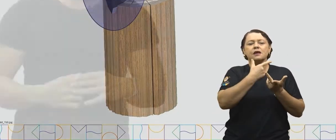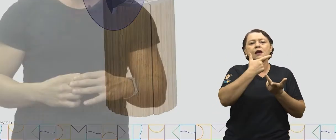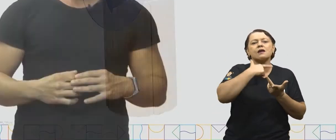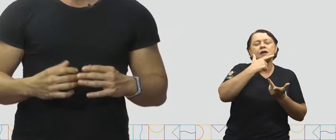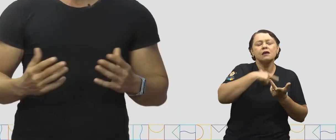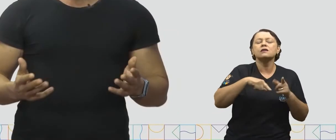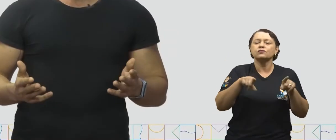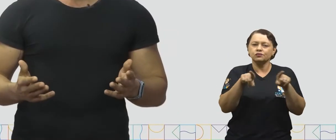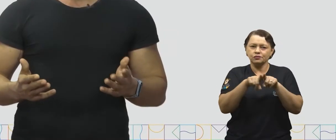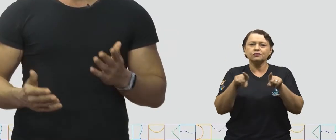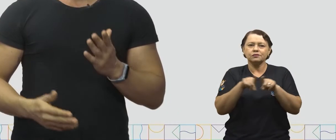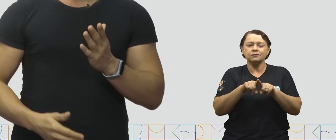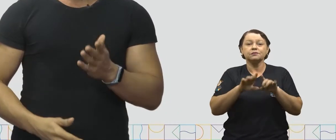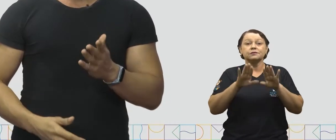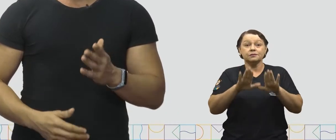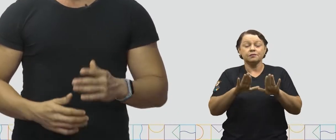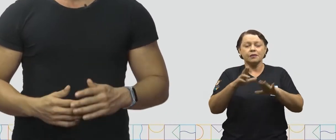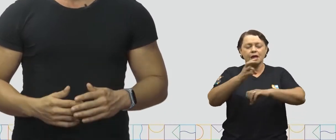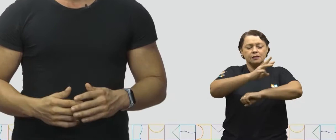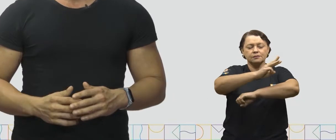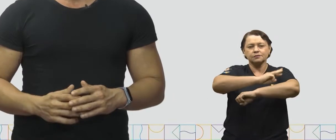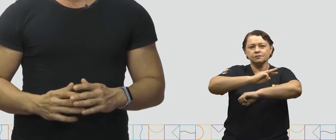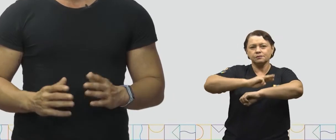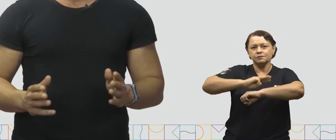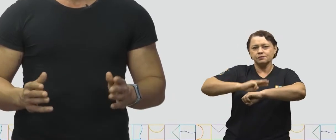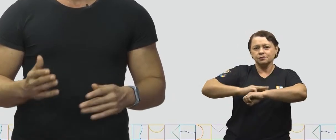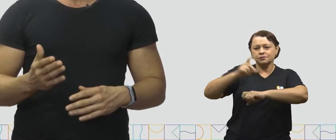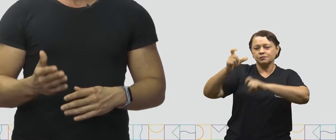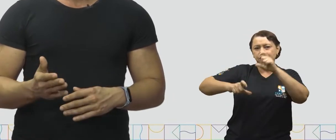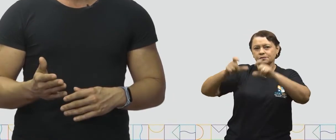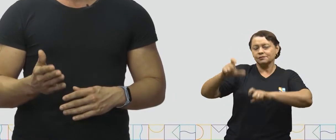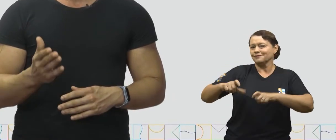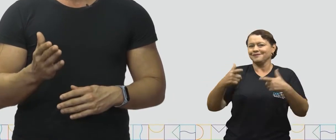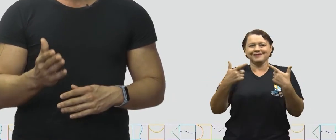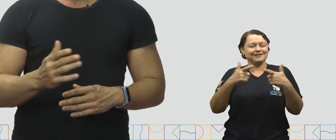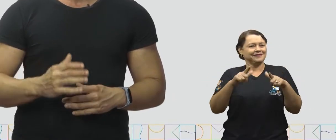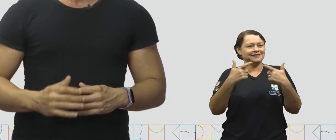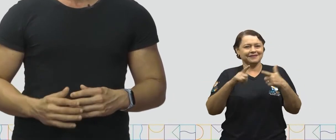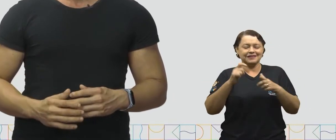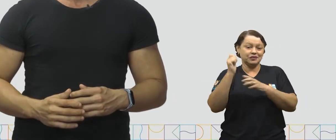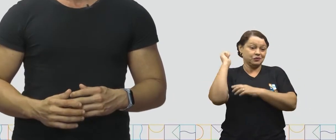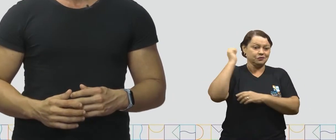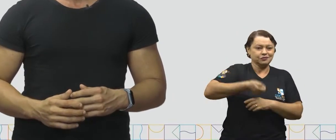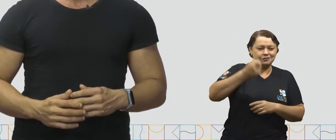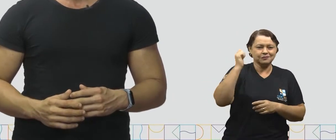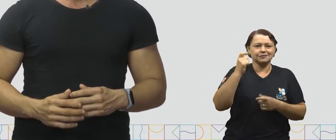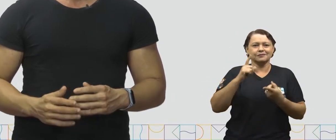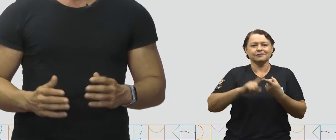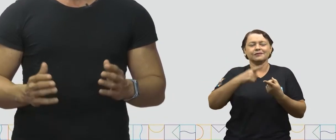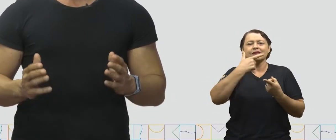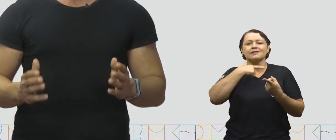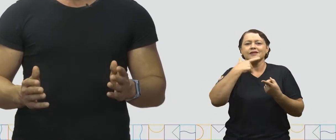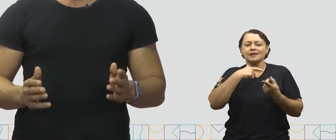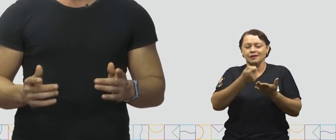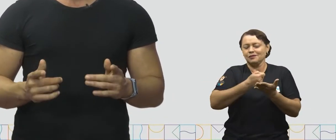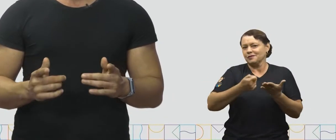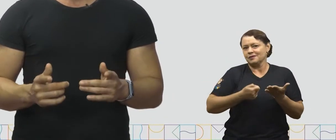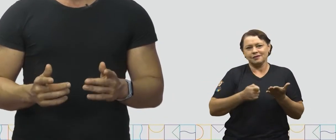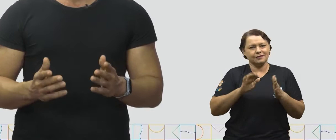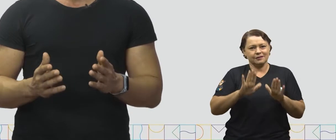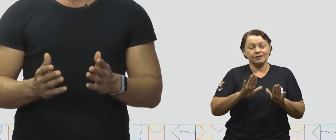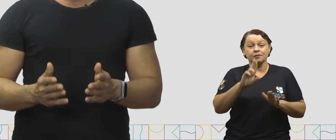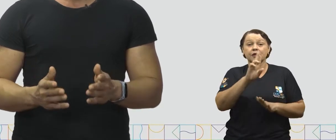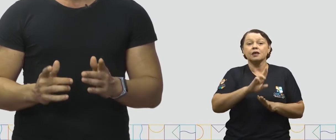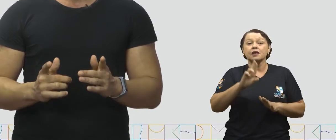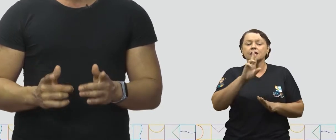também. Mas o pessoal lá da Mesopotâmia não usava nem machado e nem queijo para escrever. Eles usavam